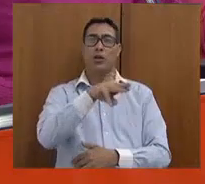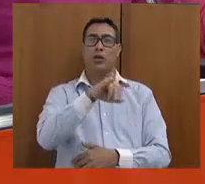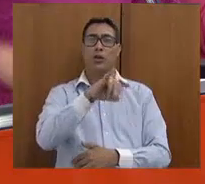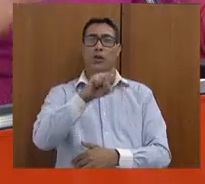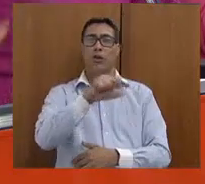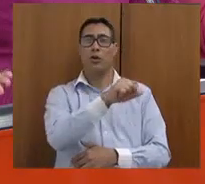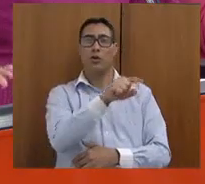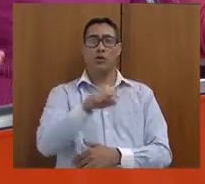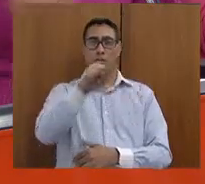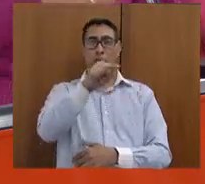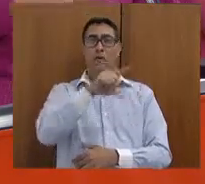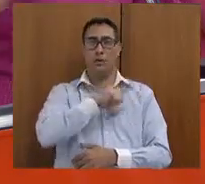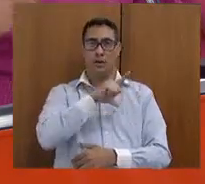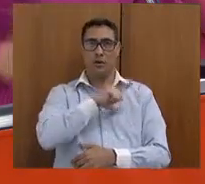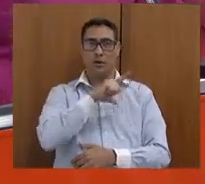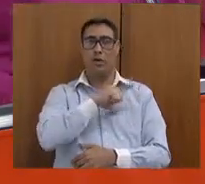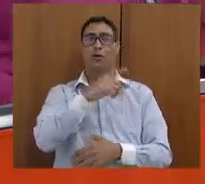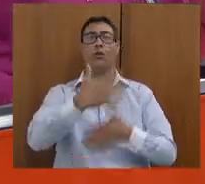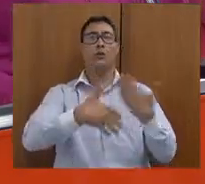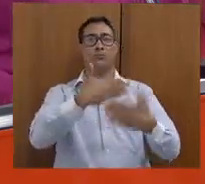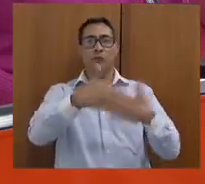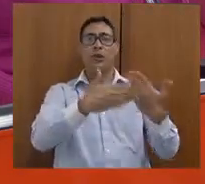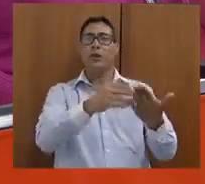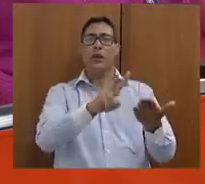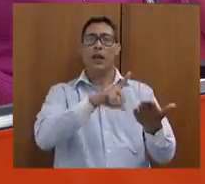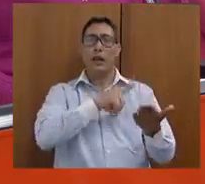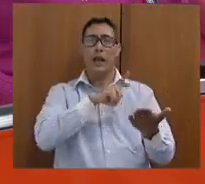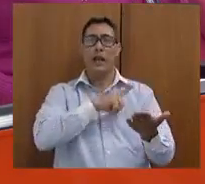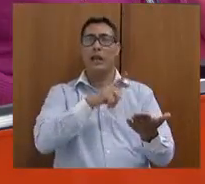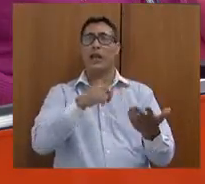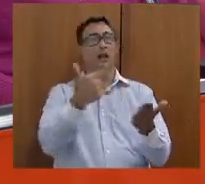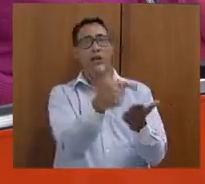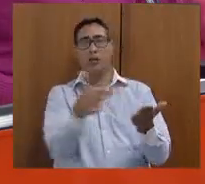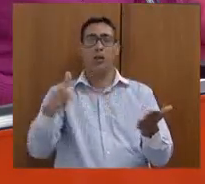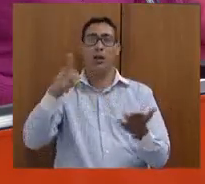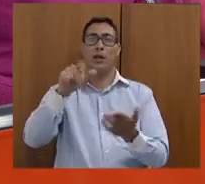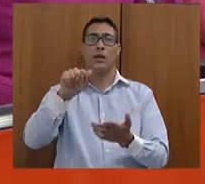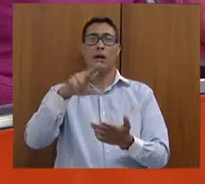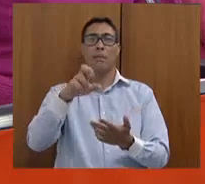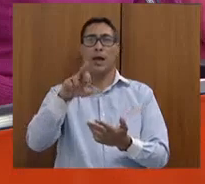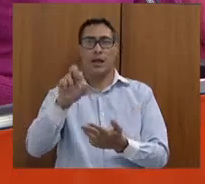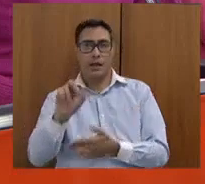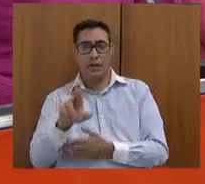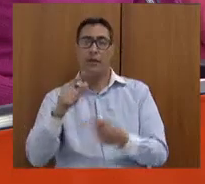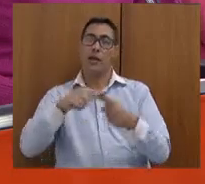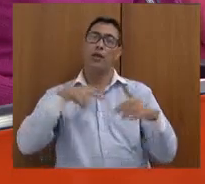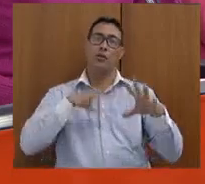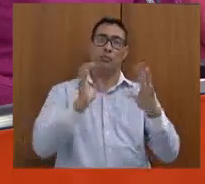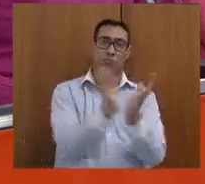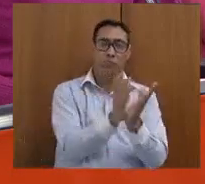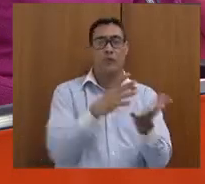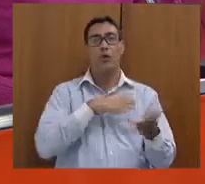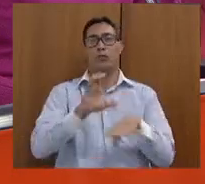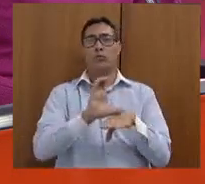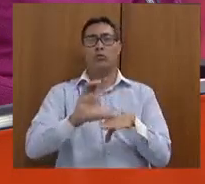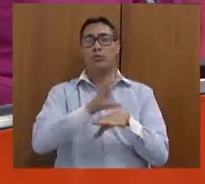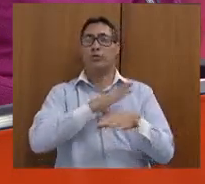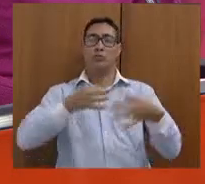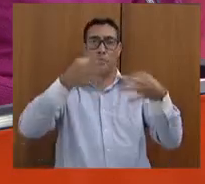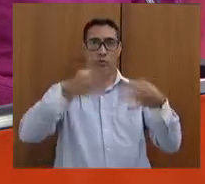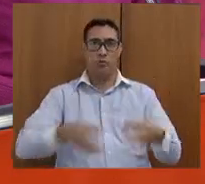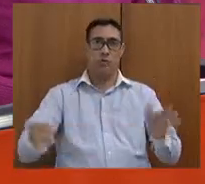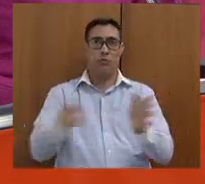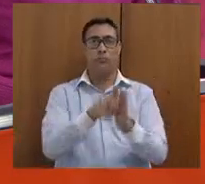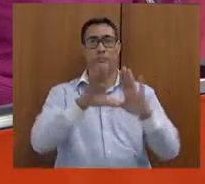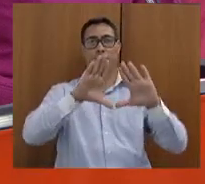tramitará que estranhamente ele tramita sem parecer da comissão de constituição e justiça da Assembleia Legislativa